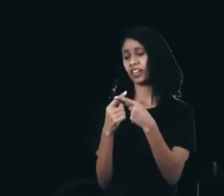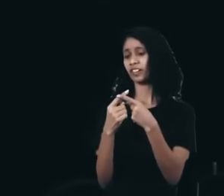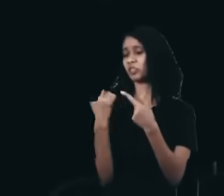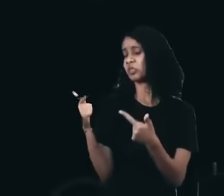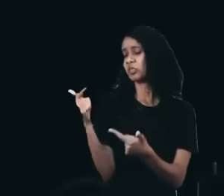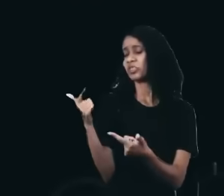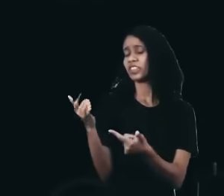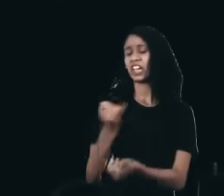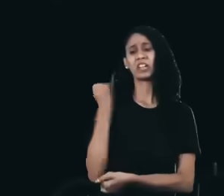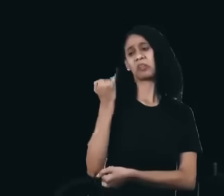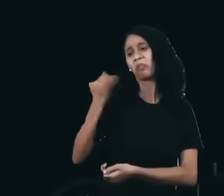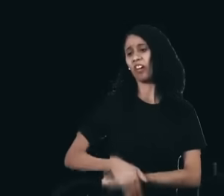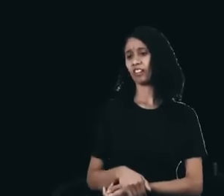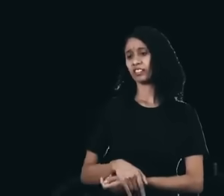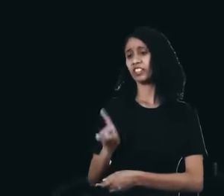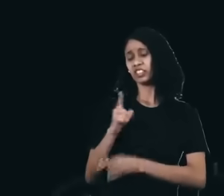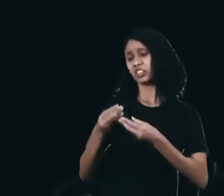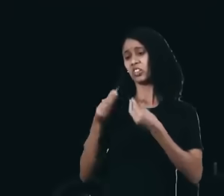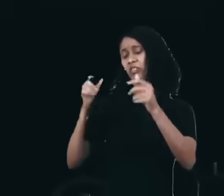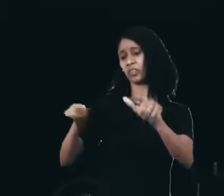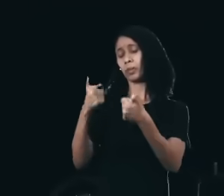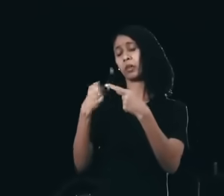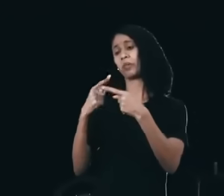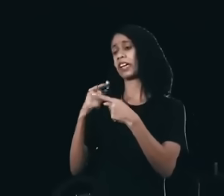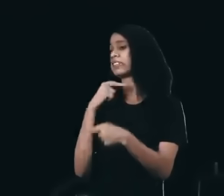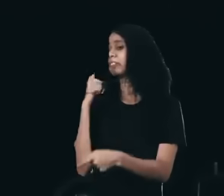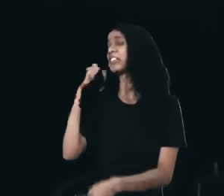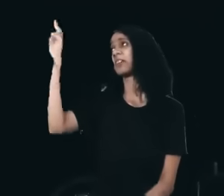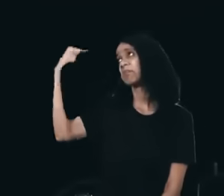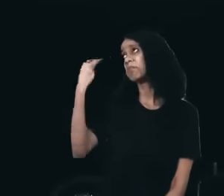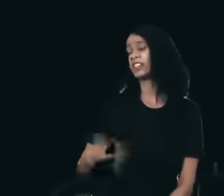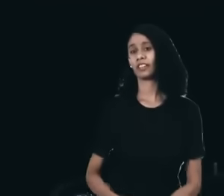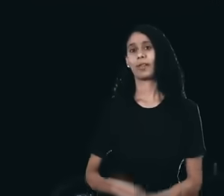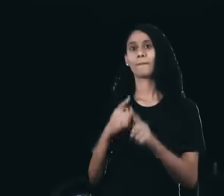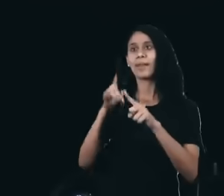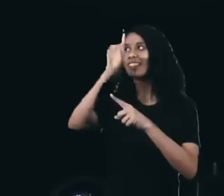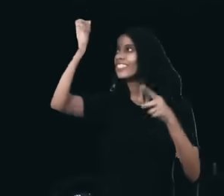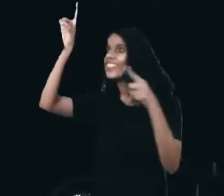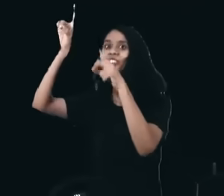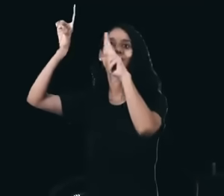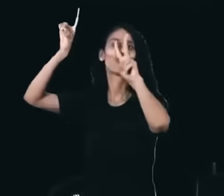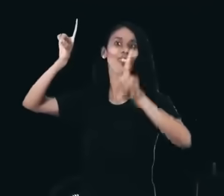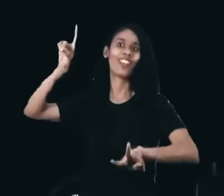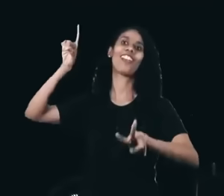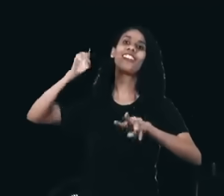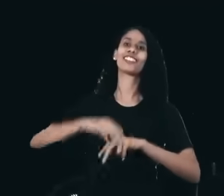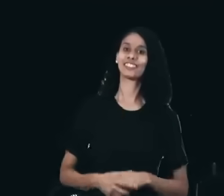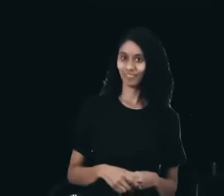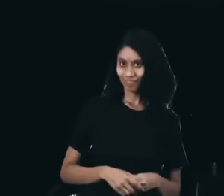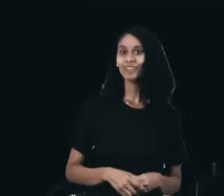insignificante. Não vou dar o meu melhor porque alguém não está vendo. Ei, Deus está vendo.